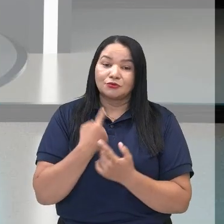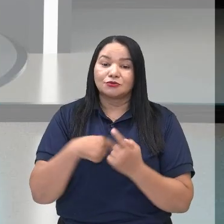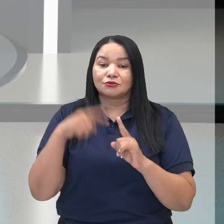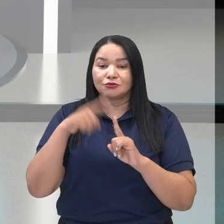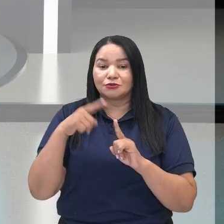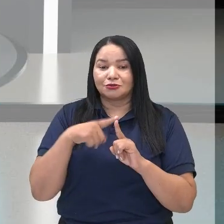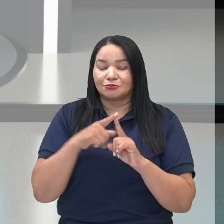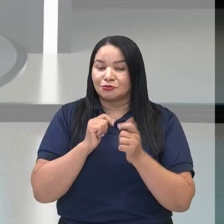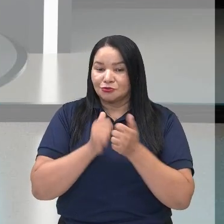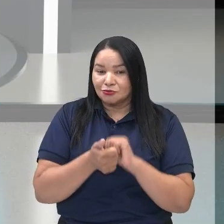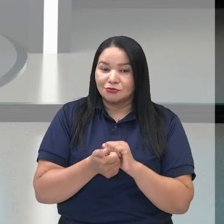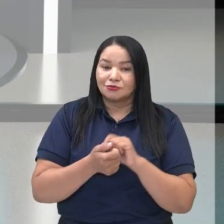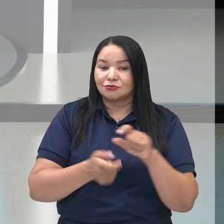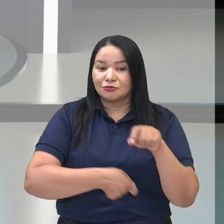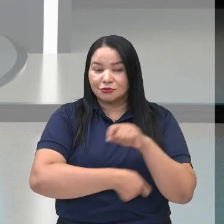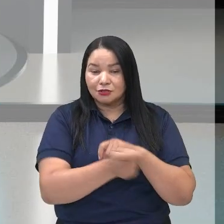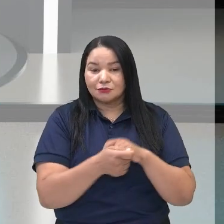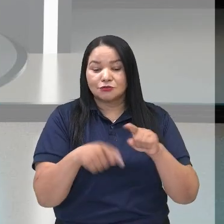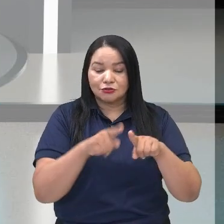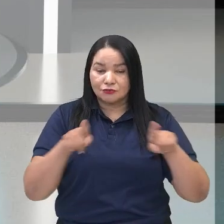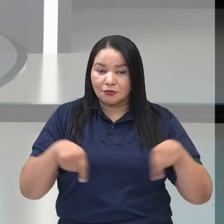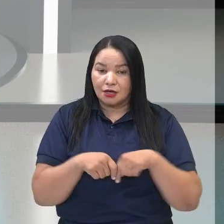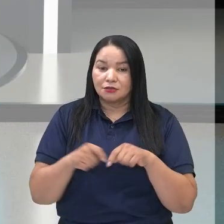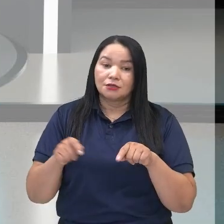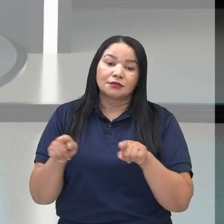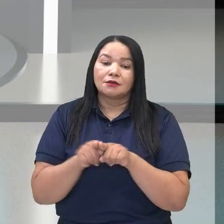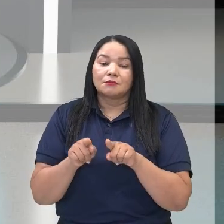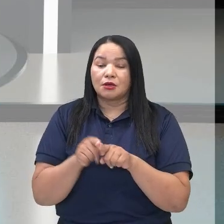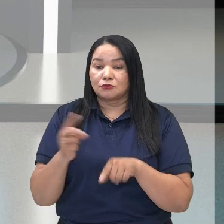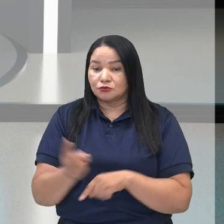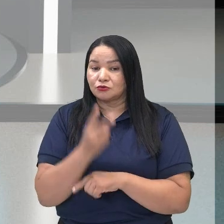o tênis de quadra e o raquetebol. Espero que vocês